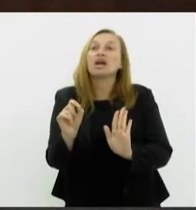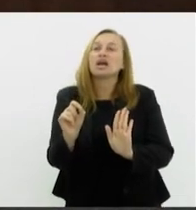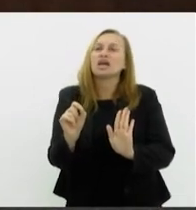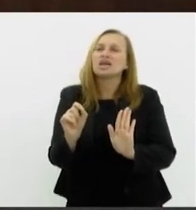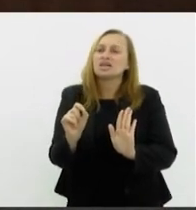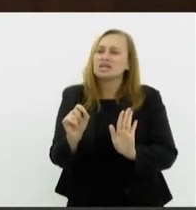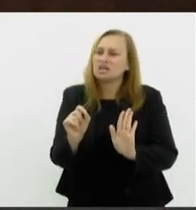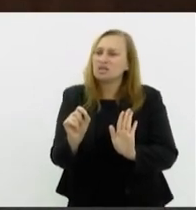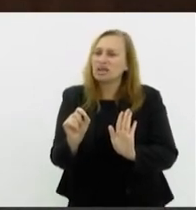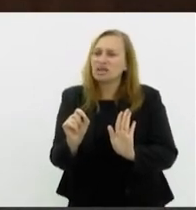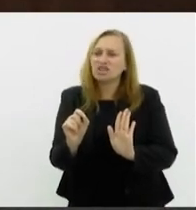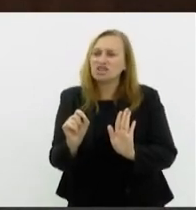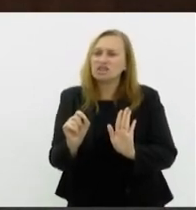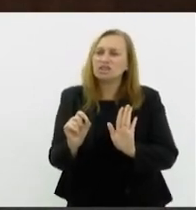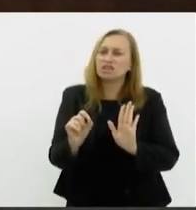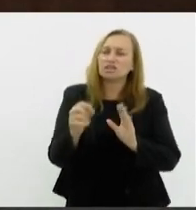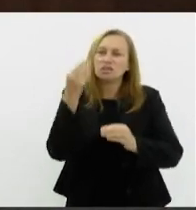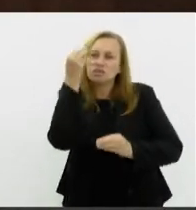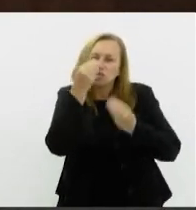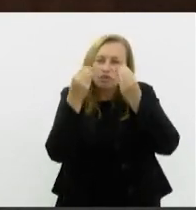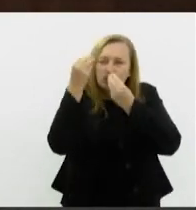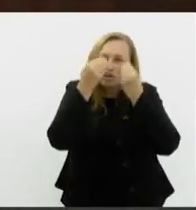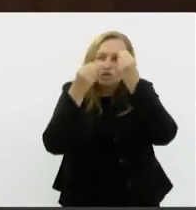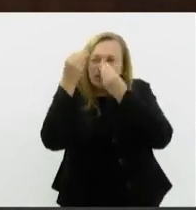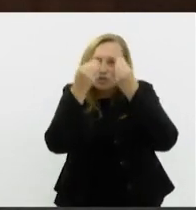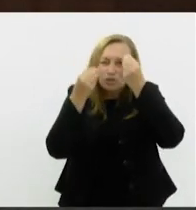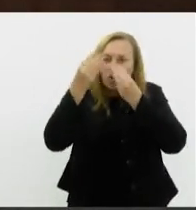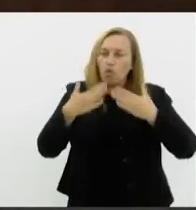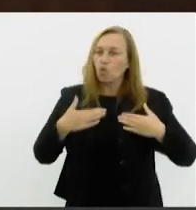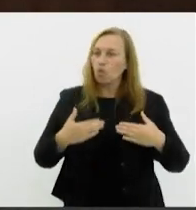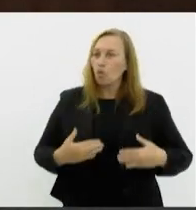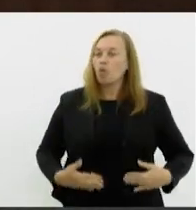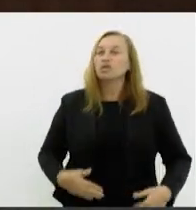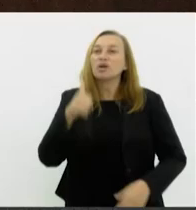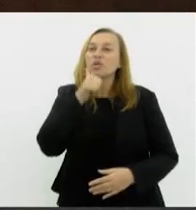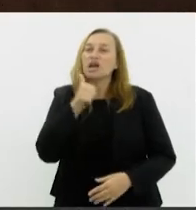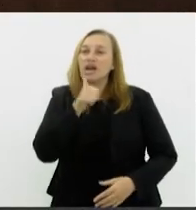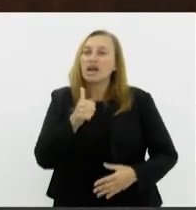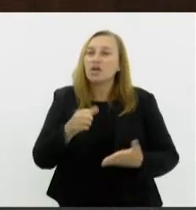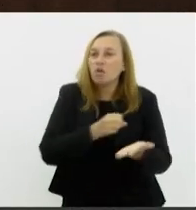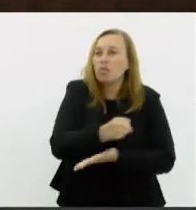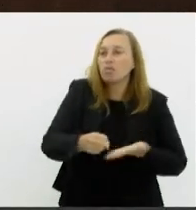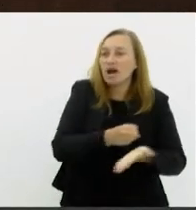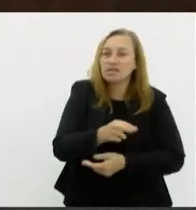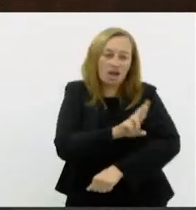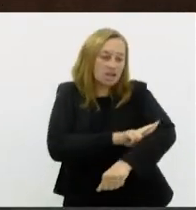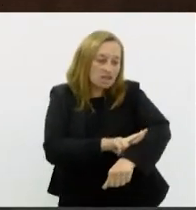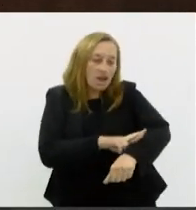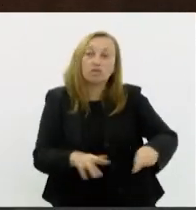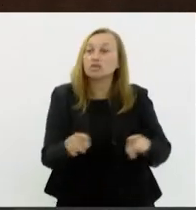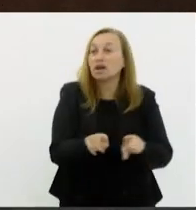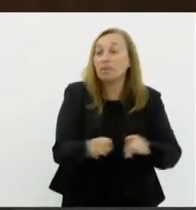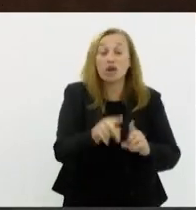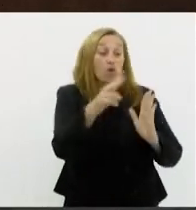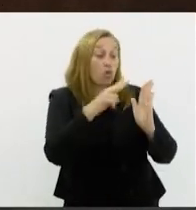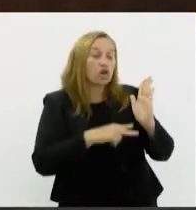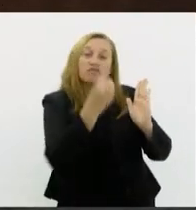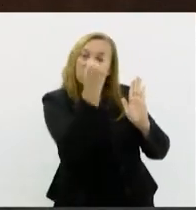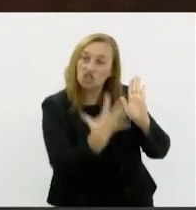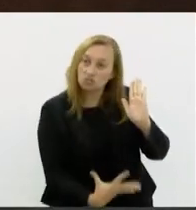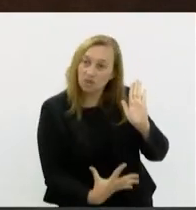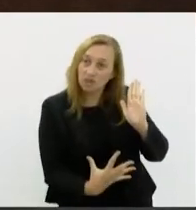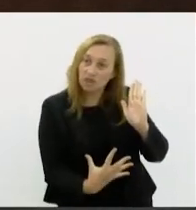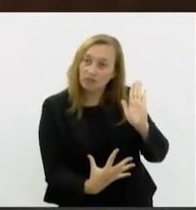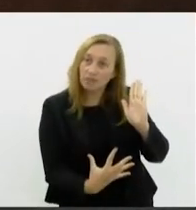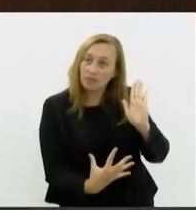sexualidade. Isso tem sido desconstruído, porque isso é uma objetificação do corpo da mulher com base também em uma perspectiva racial. O livro aborda isso de uma